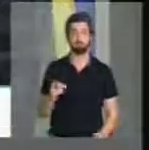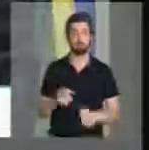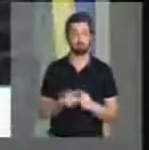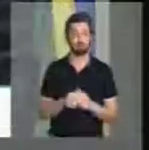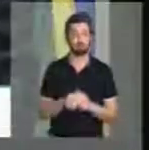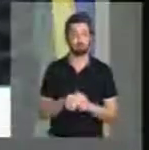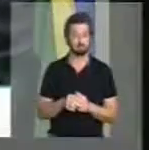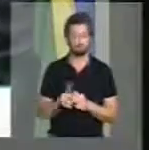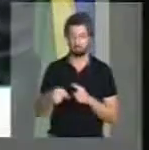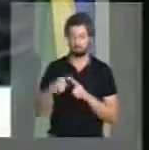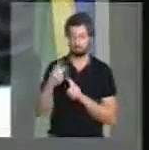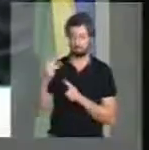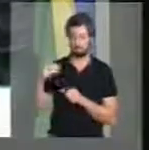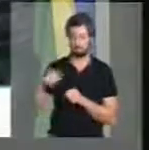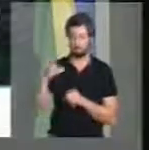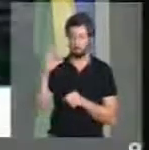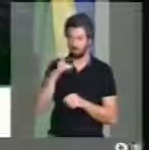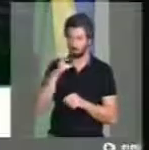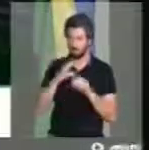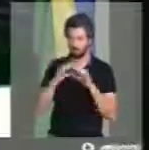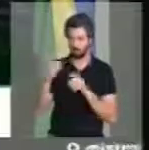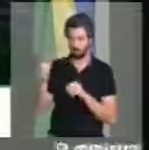Podia agregar meus 3 minutos?